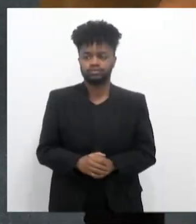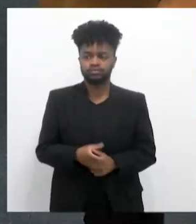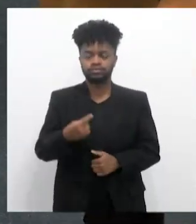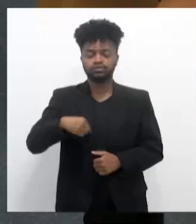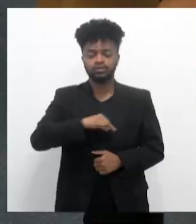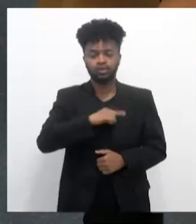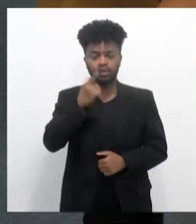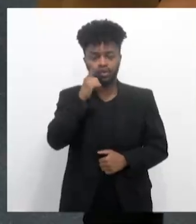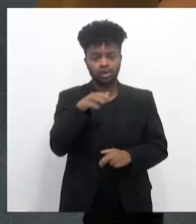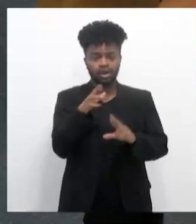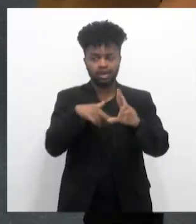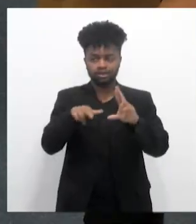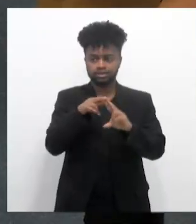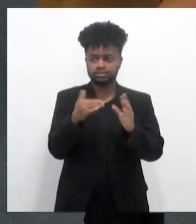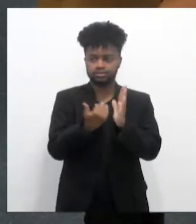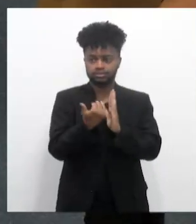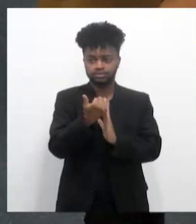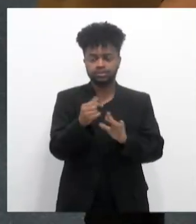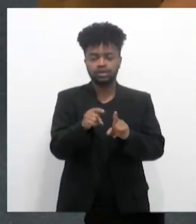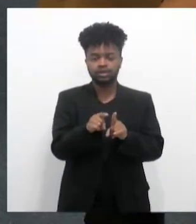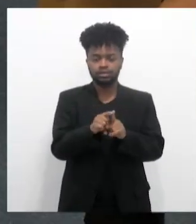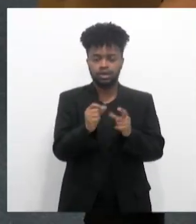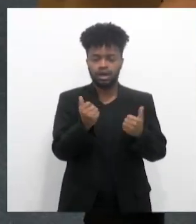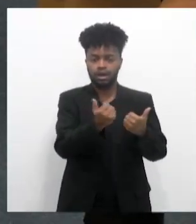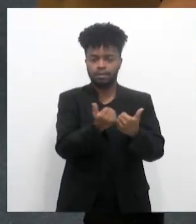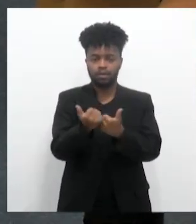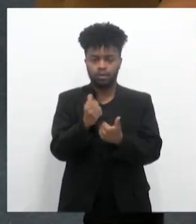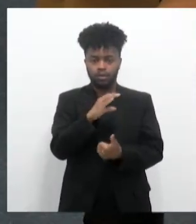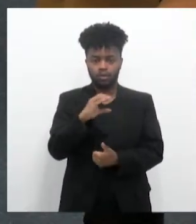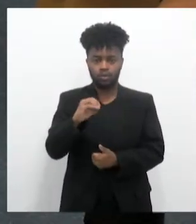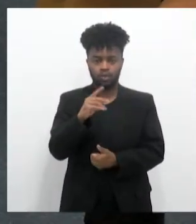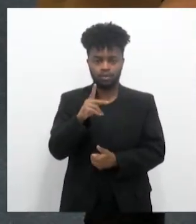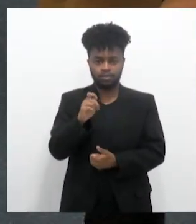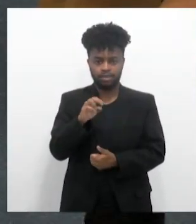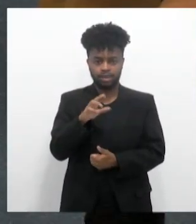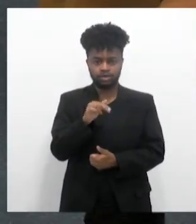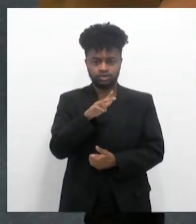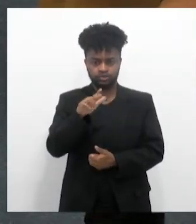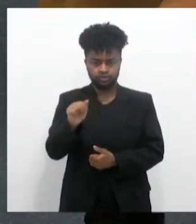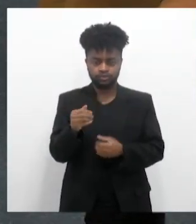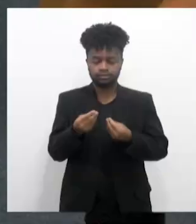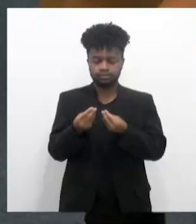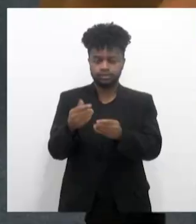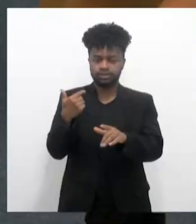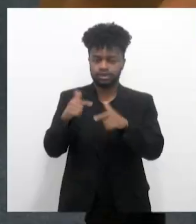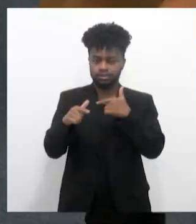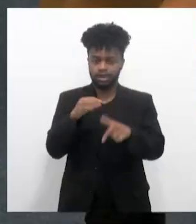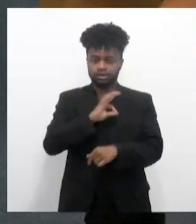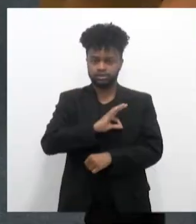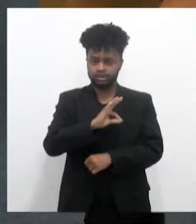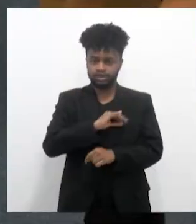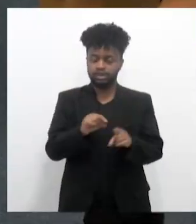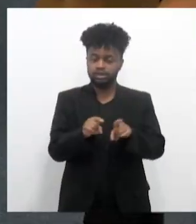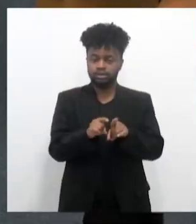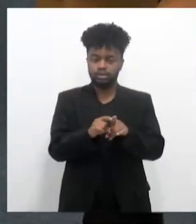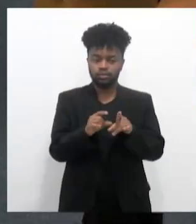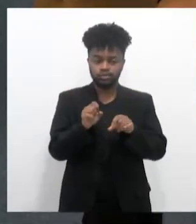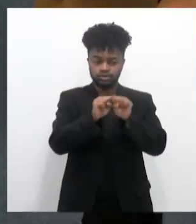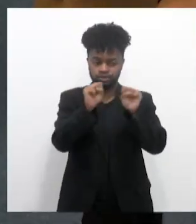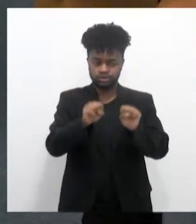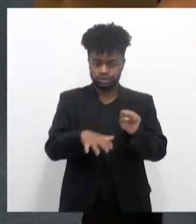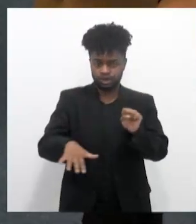aumenta a reciclagem, fortalece as cooperativas, gerando emprego e renda, e com isso todo o